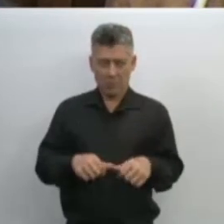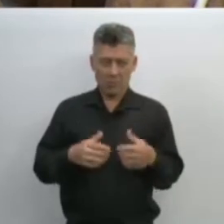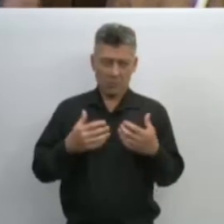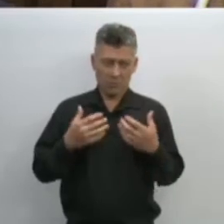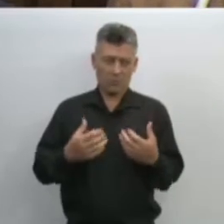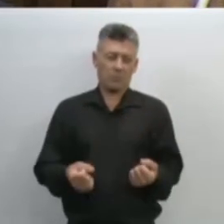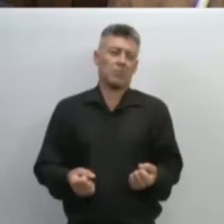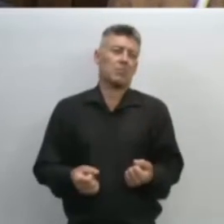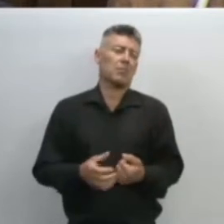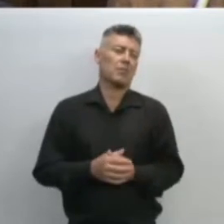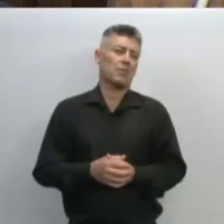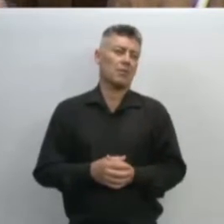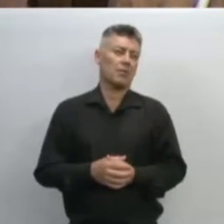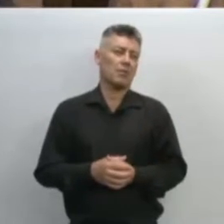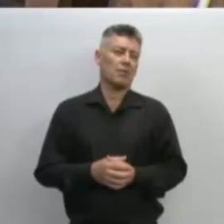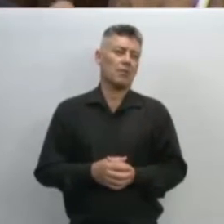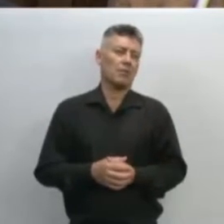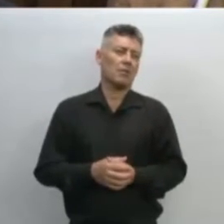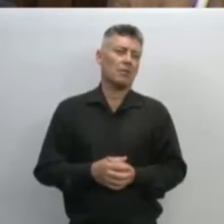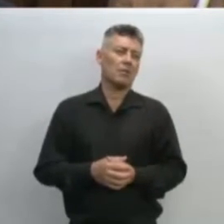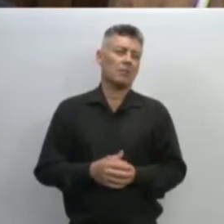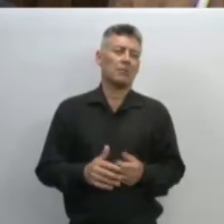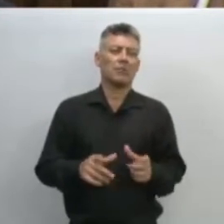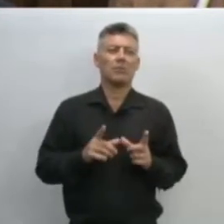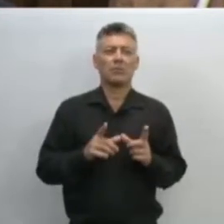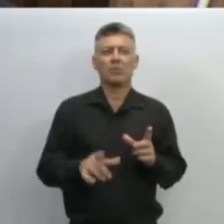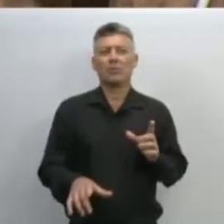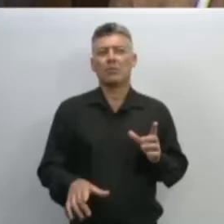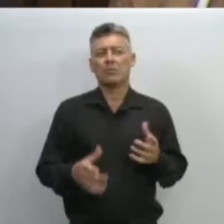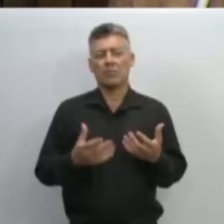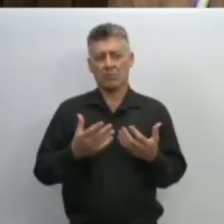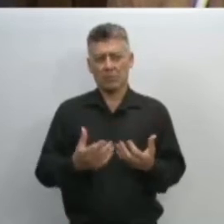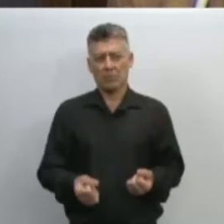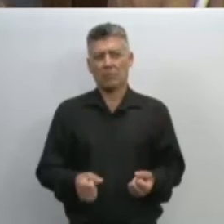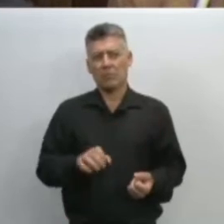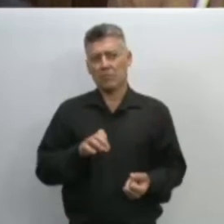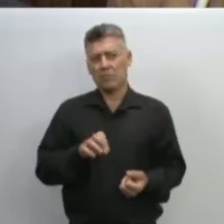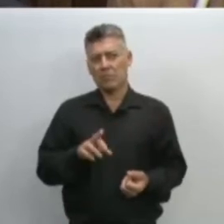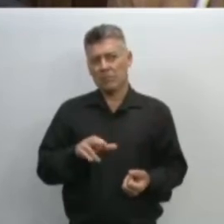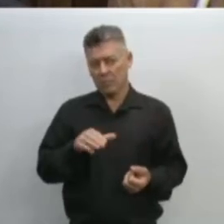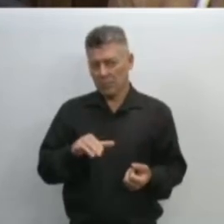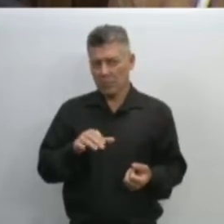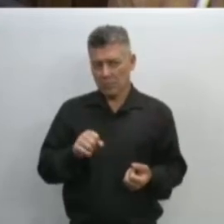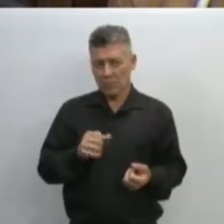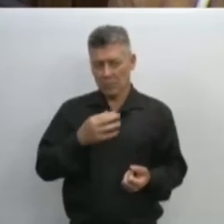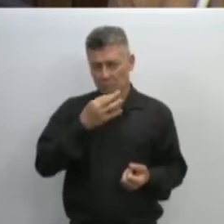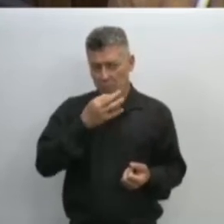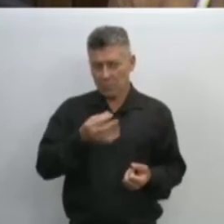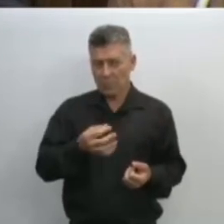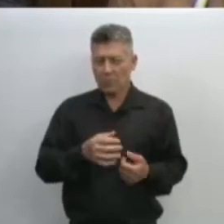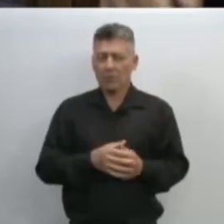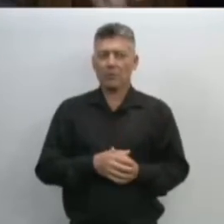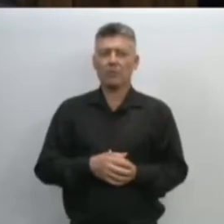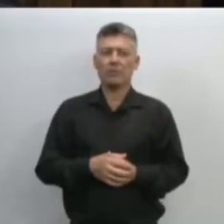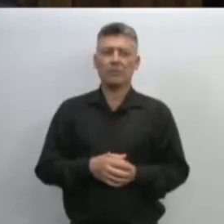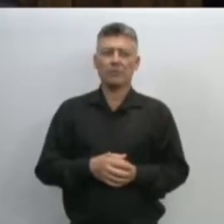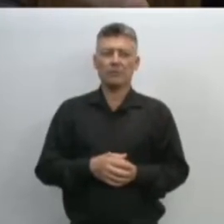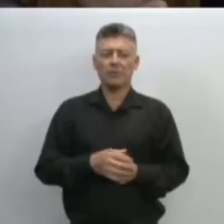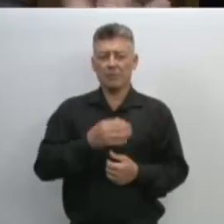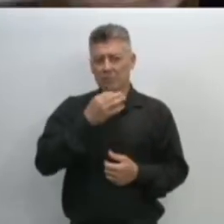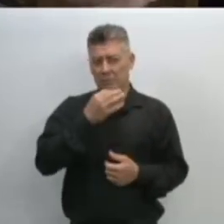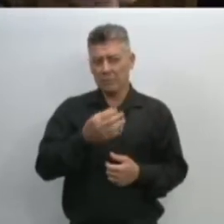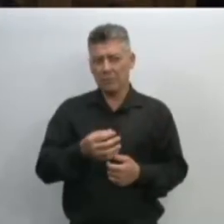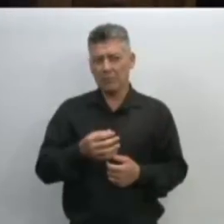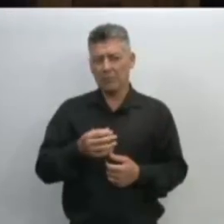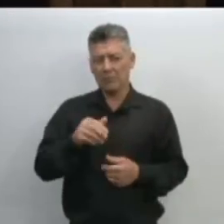permaneçam como estão. Aprovado o projeto, o vereador Hermes, propositor, que passa agora, pelo tempo regimental, a declarar o